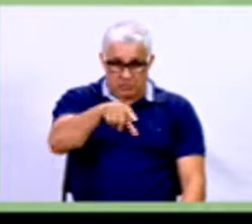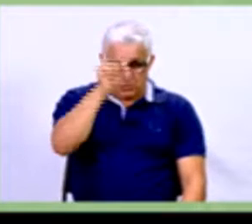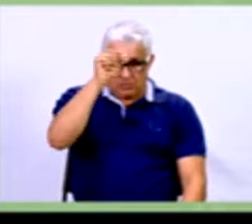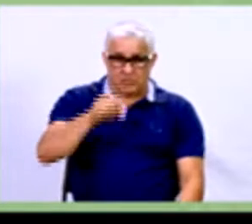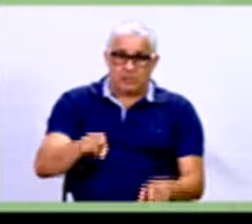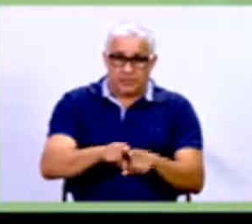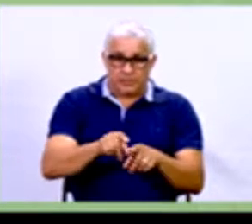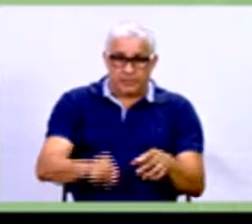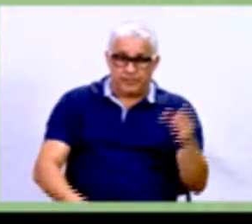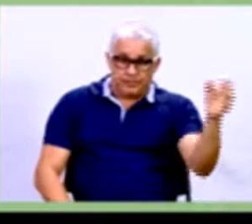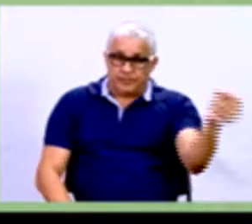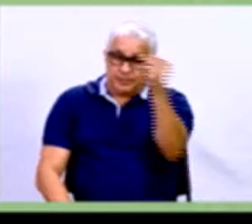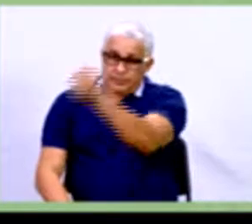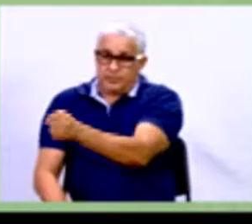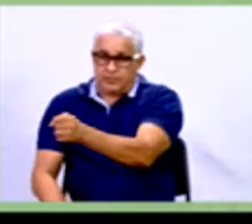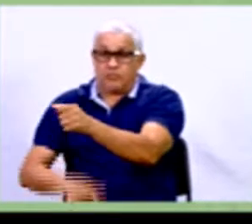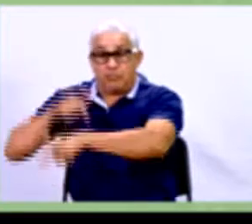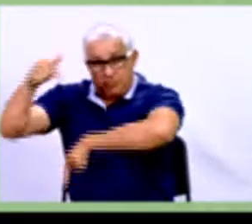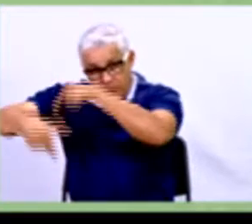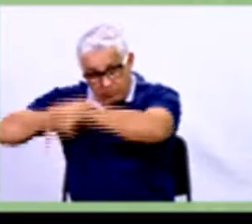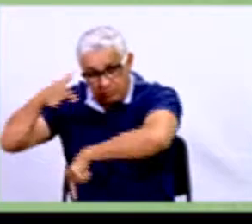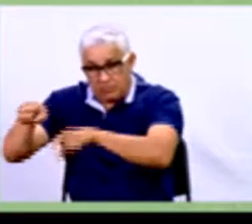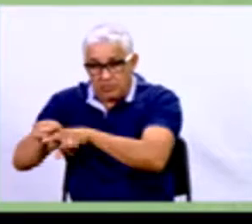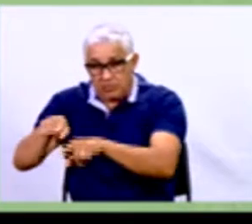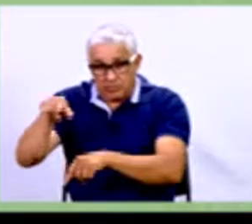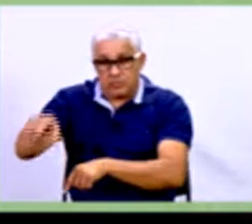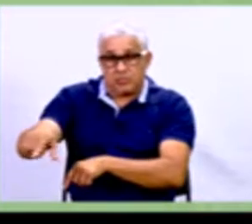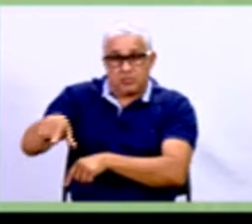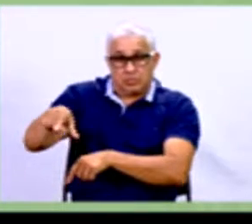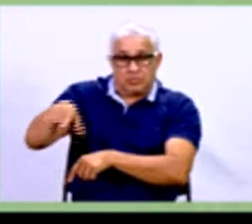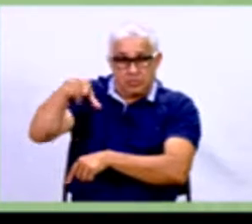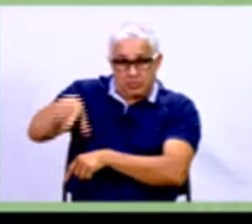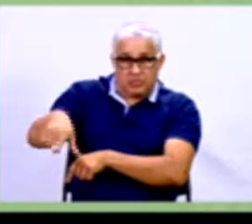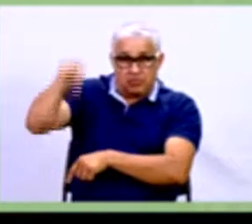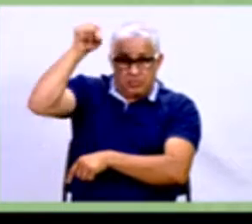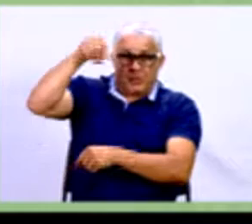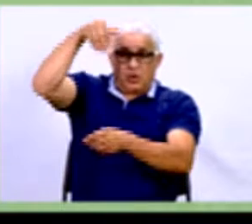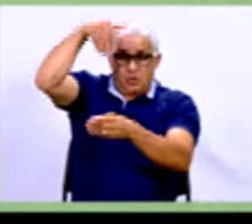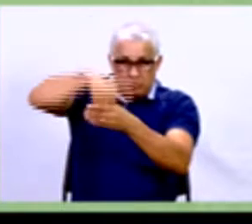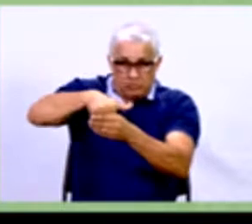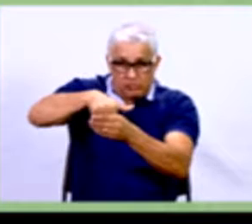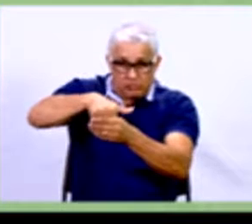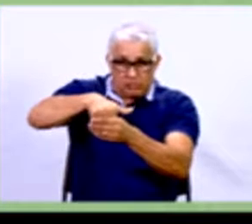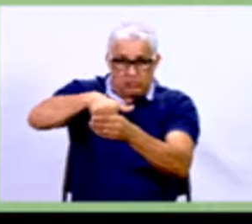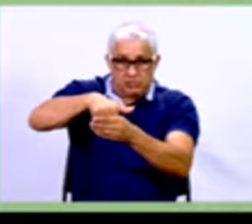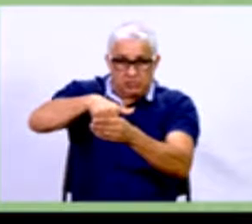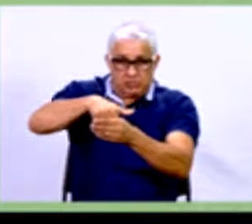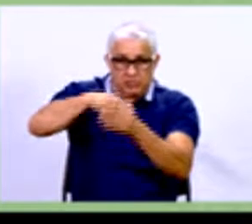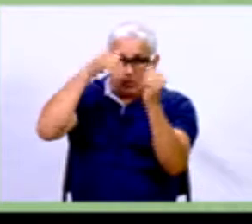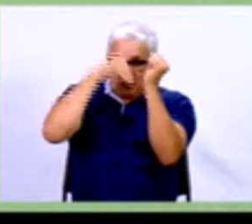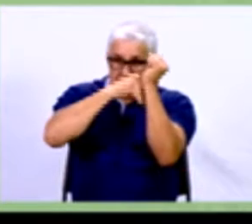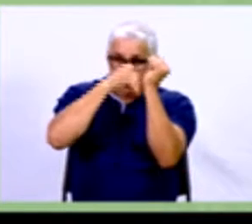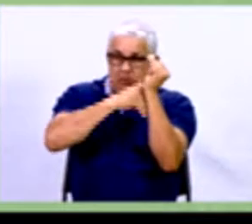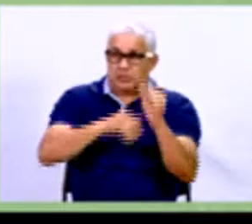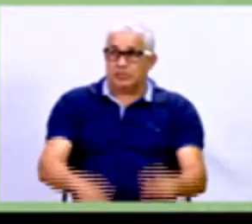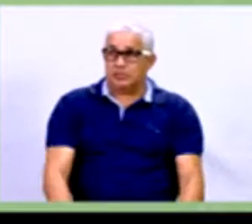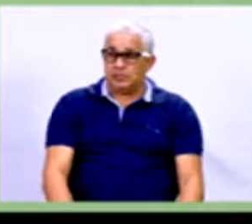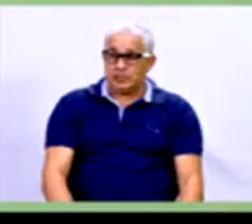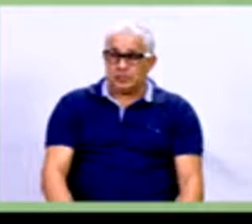E representantes dos empregados, que serão escolhidos através do processo eleitoral secreto. Professor